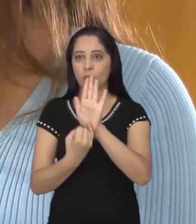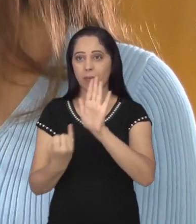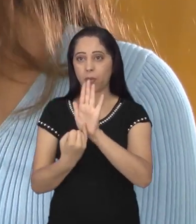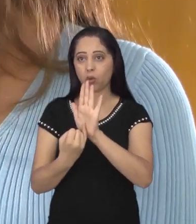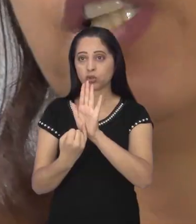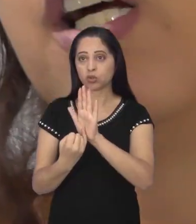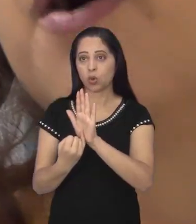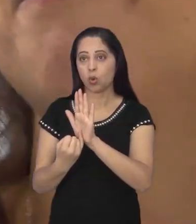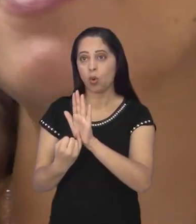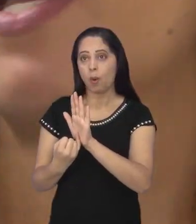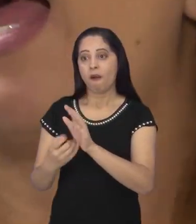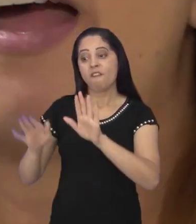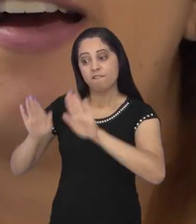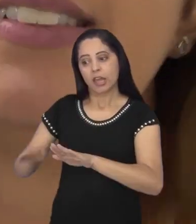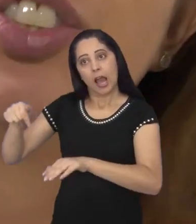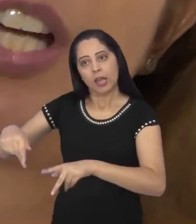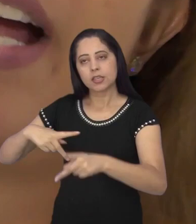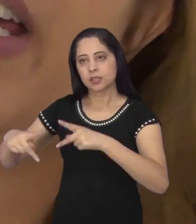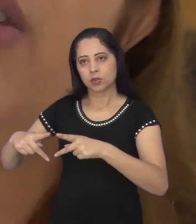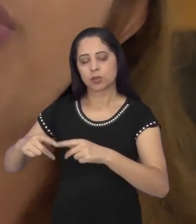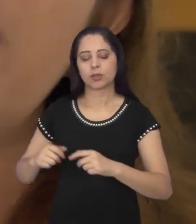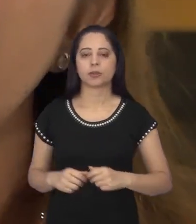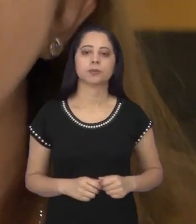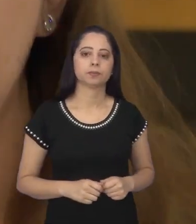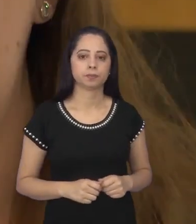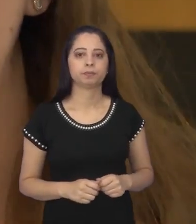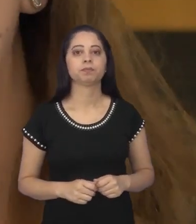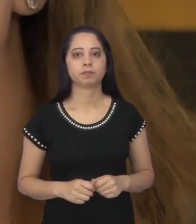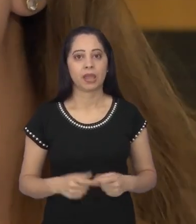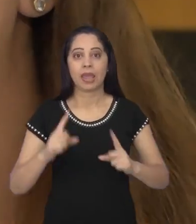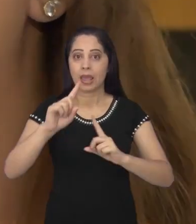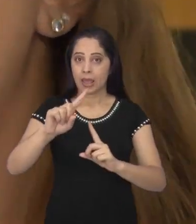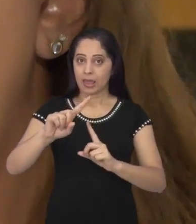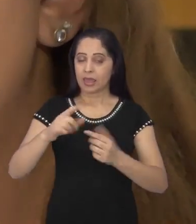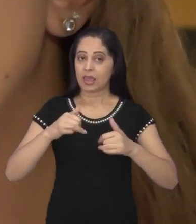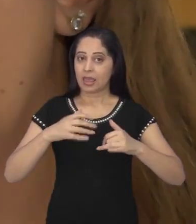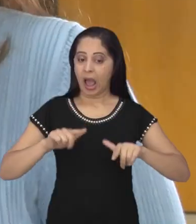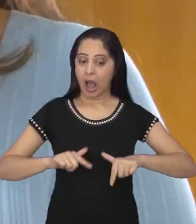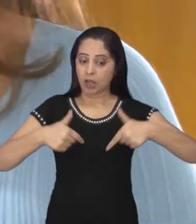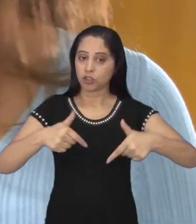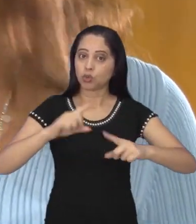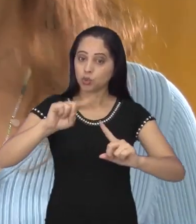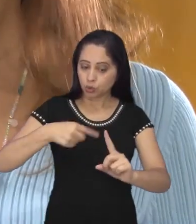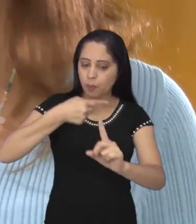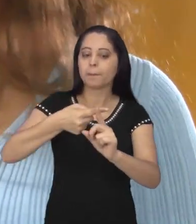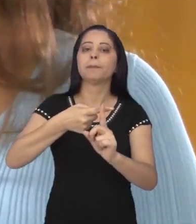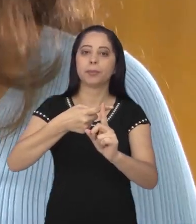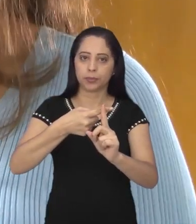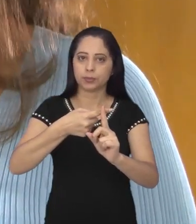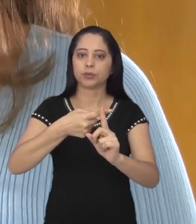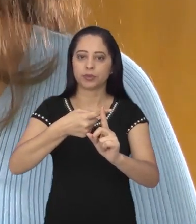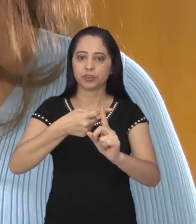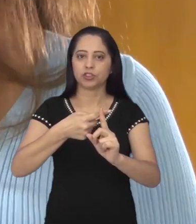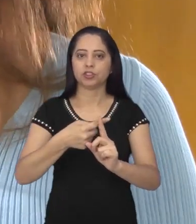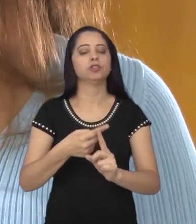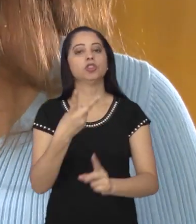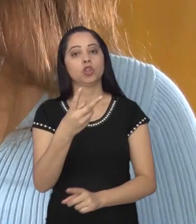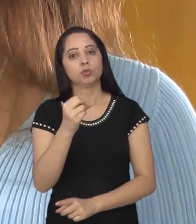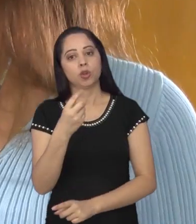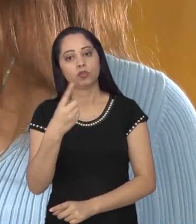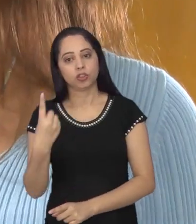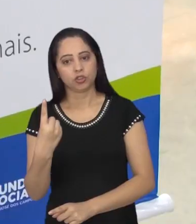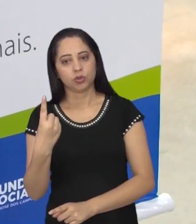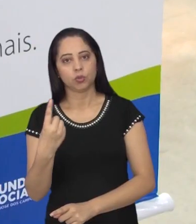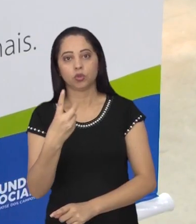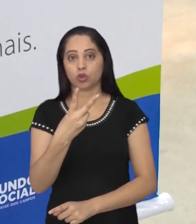para Brasília. E a expectativa é positiva. Como conta a gestora do Fundo Social, de 2021 para 2022,